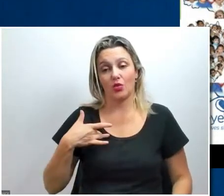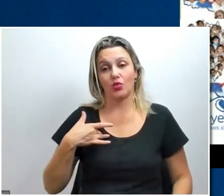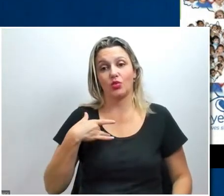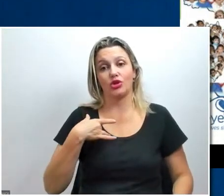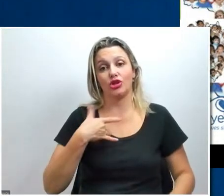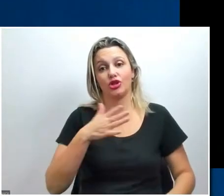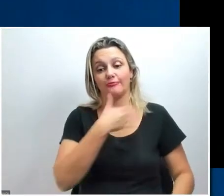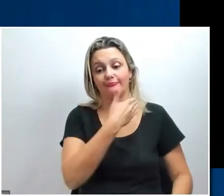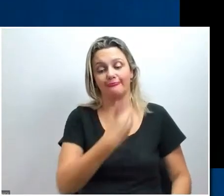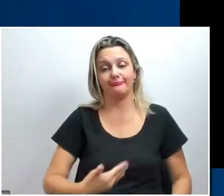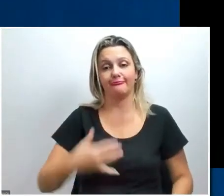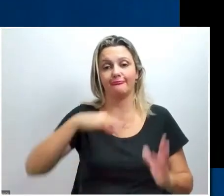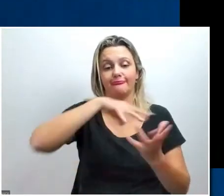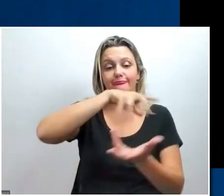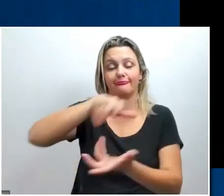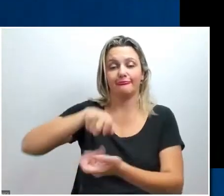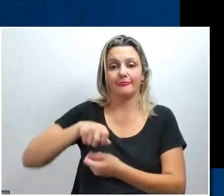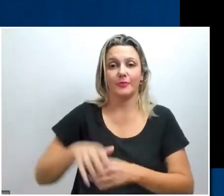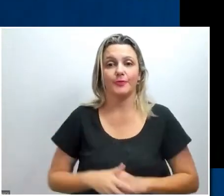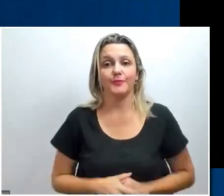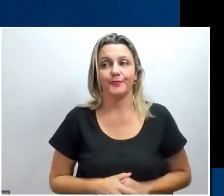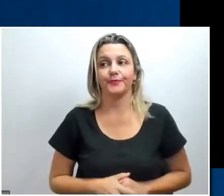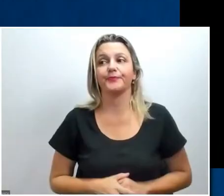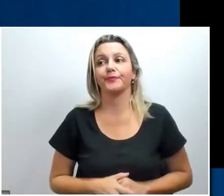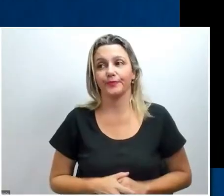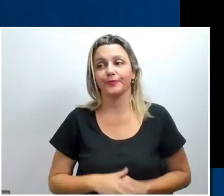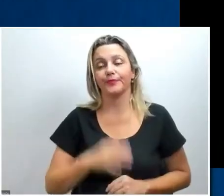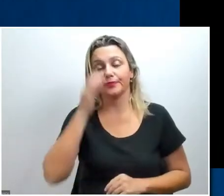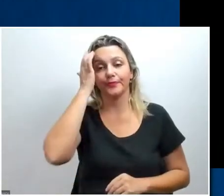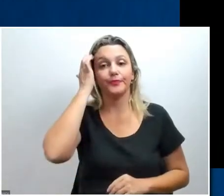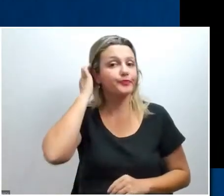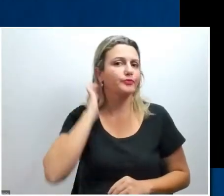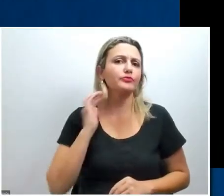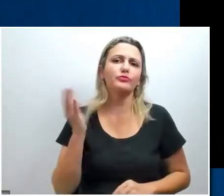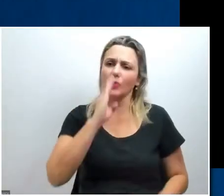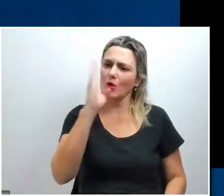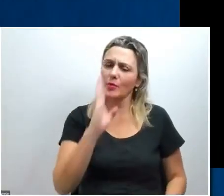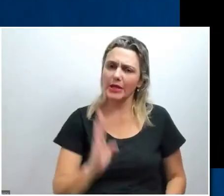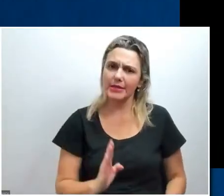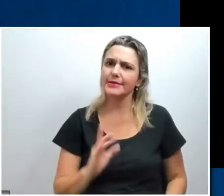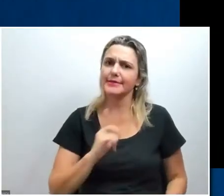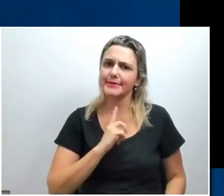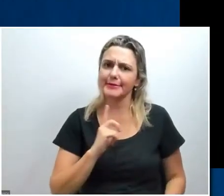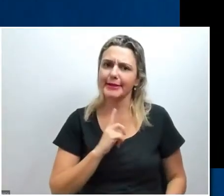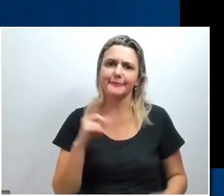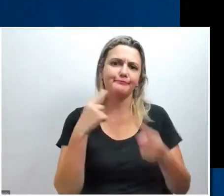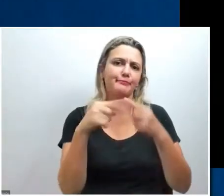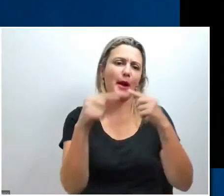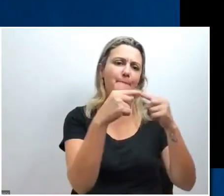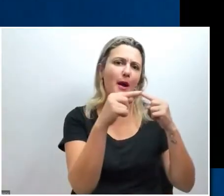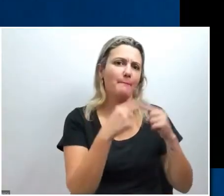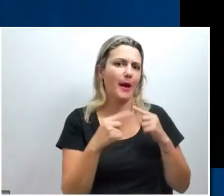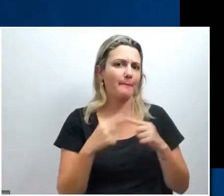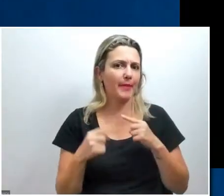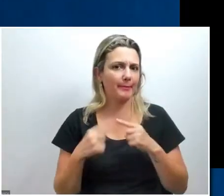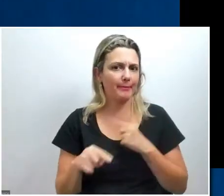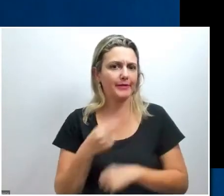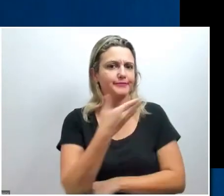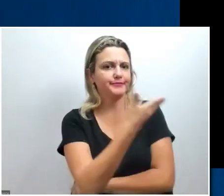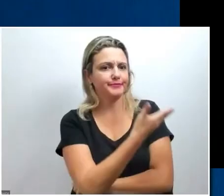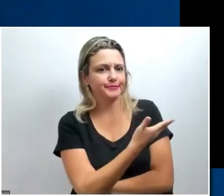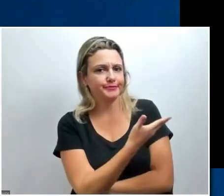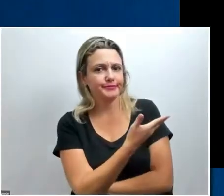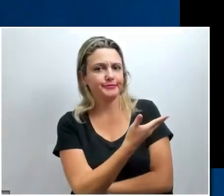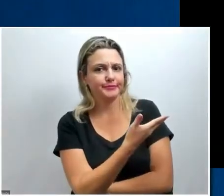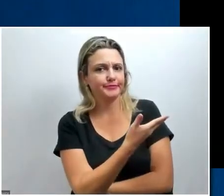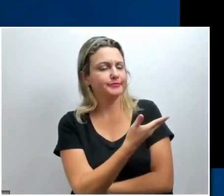Nós todos sabemos, né, que o Brasil é um país de contrastes, né? Todos nós, né, falamos